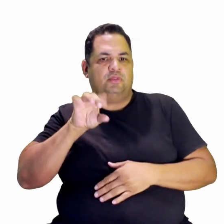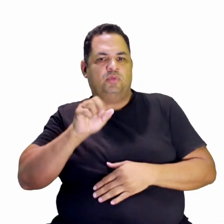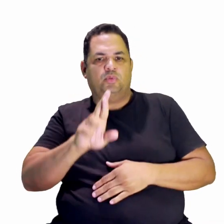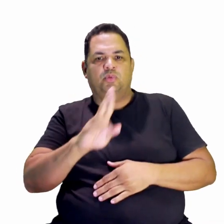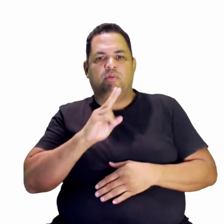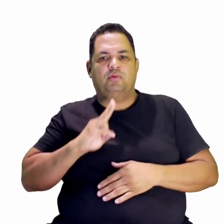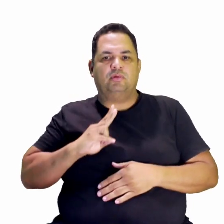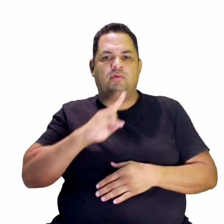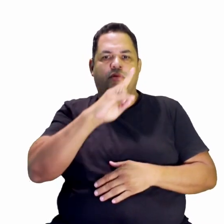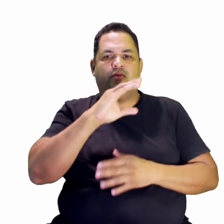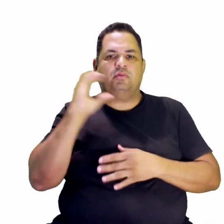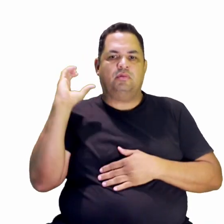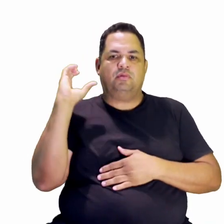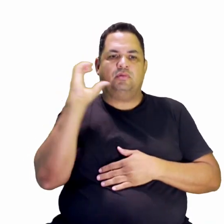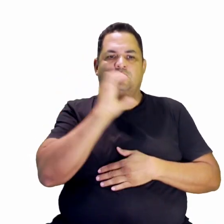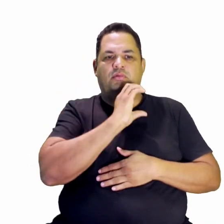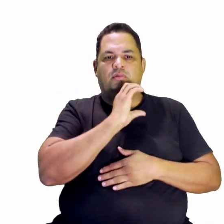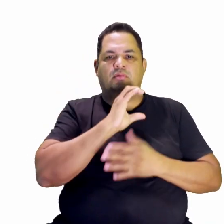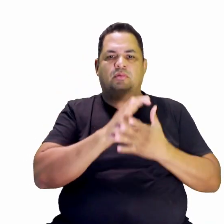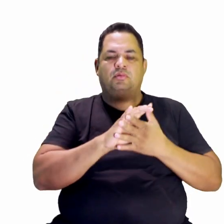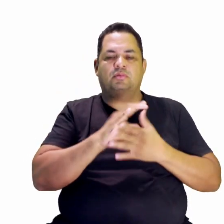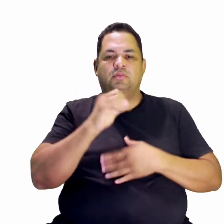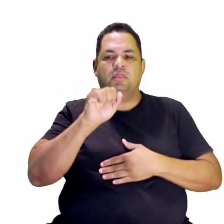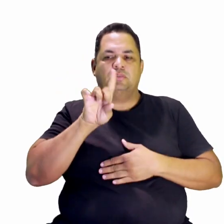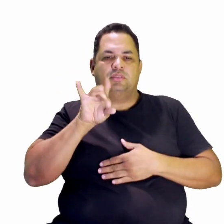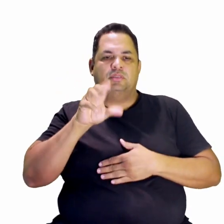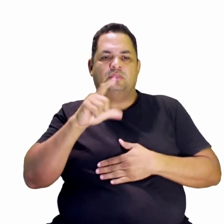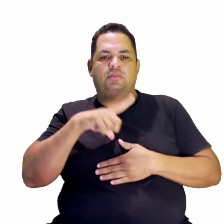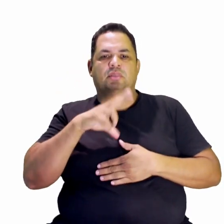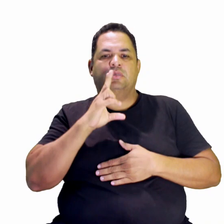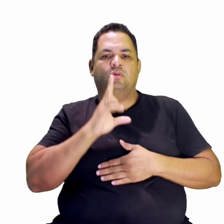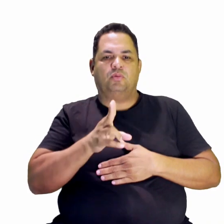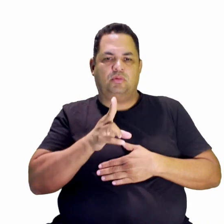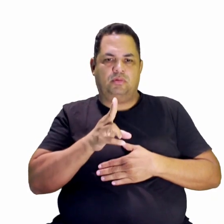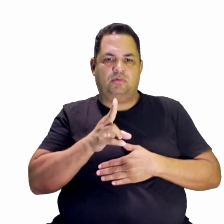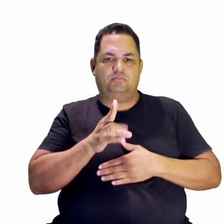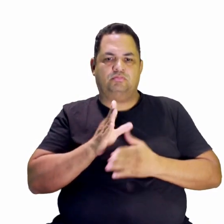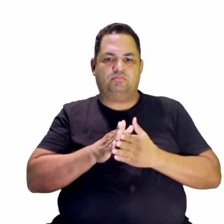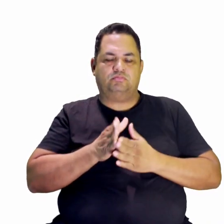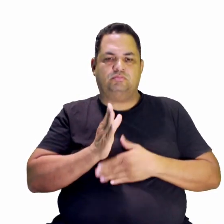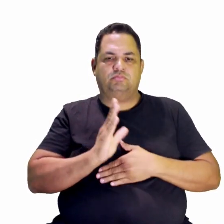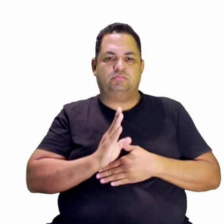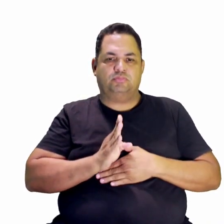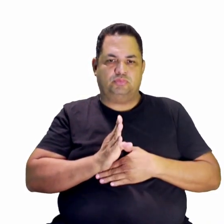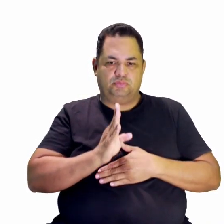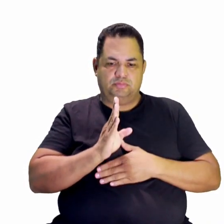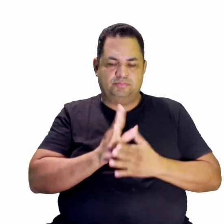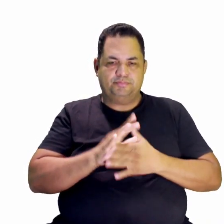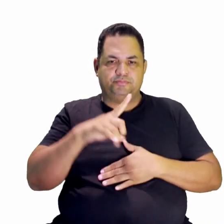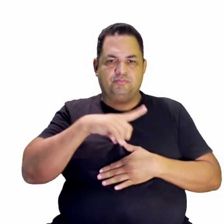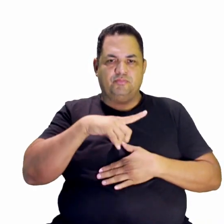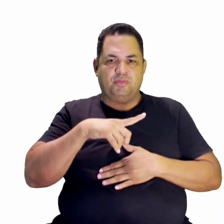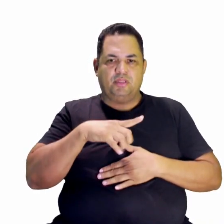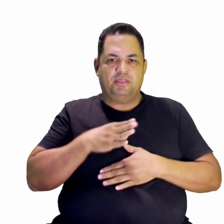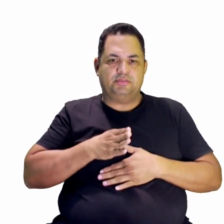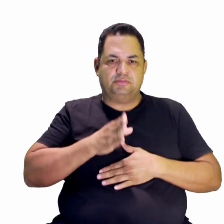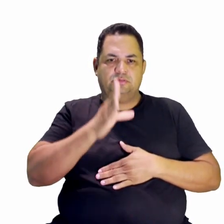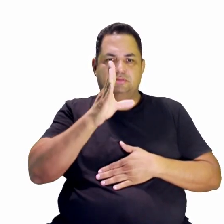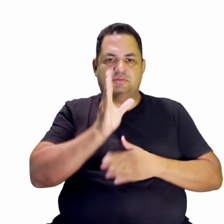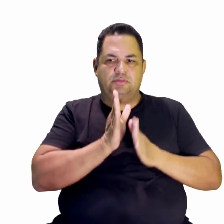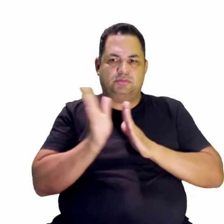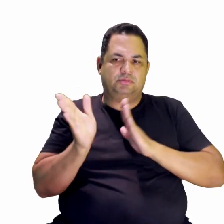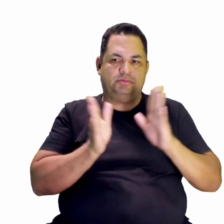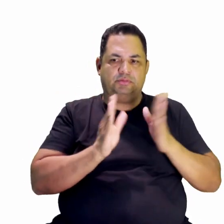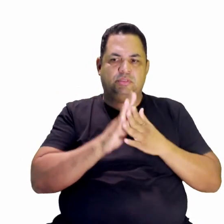das forças e aceleração têm sempre a mesma direção e o mesmo sentido. Então, a aceleração tem direção e sentido